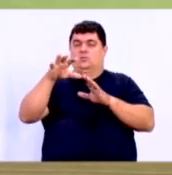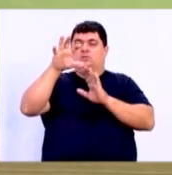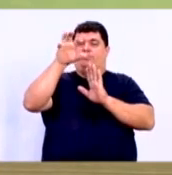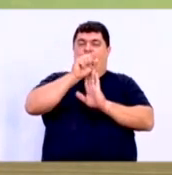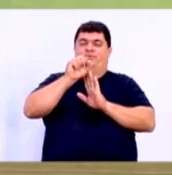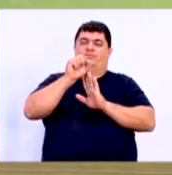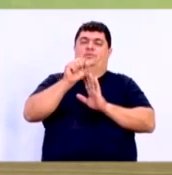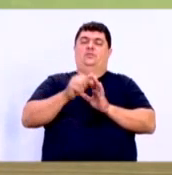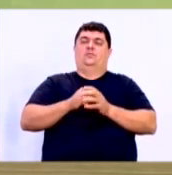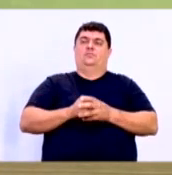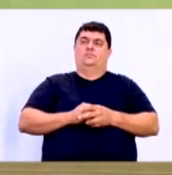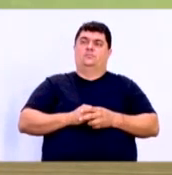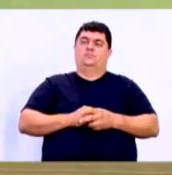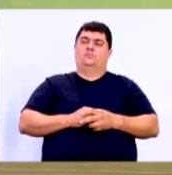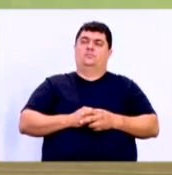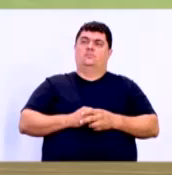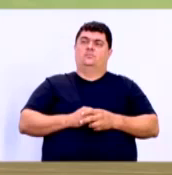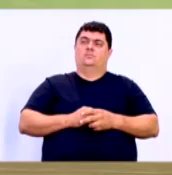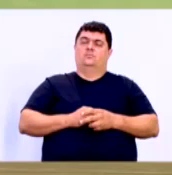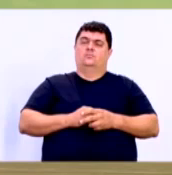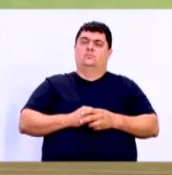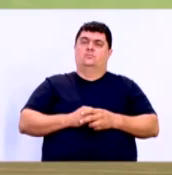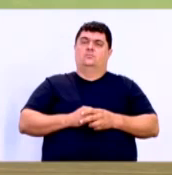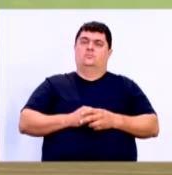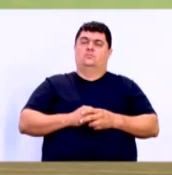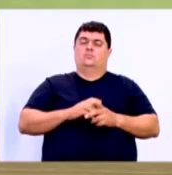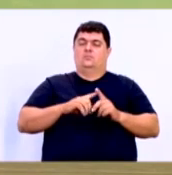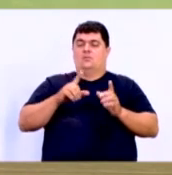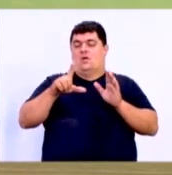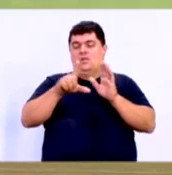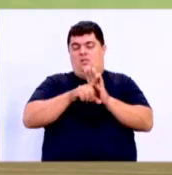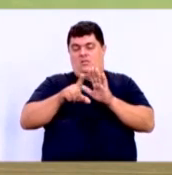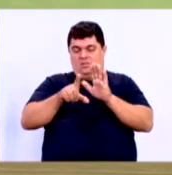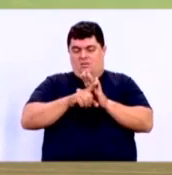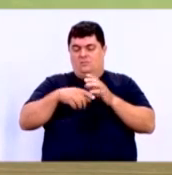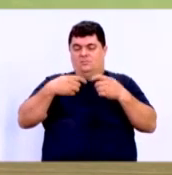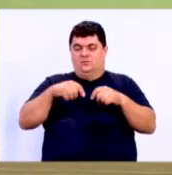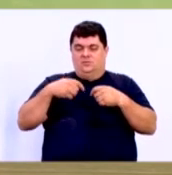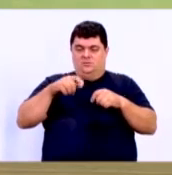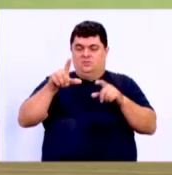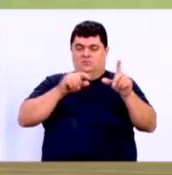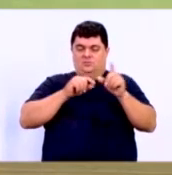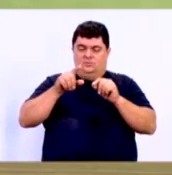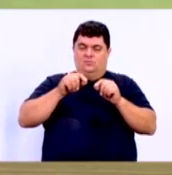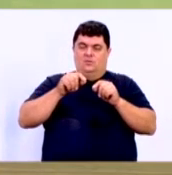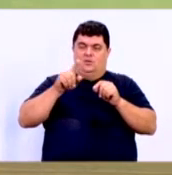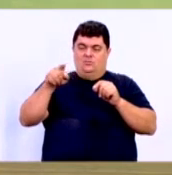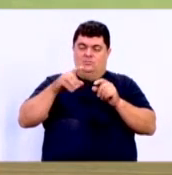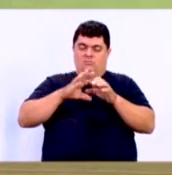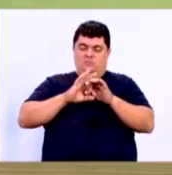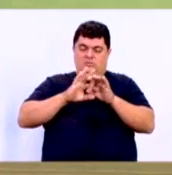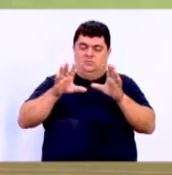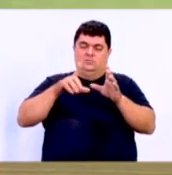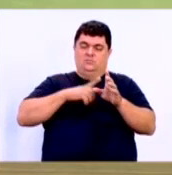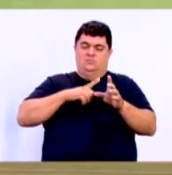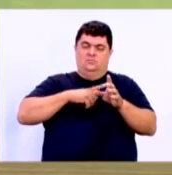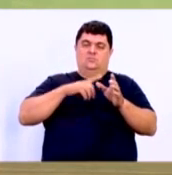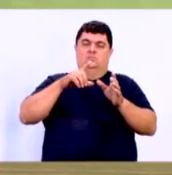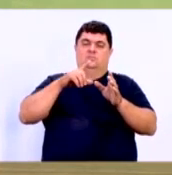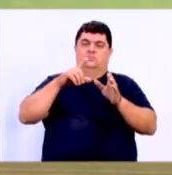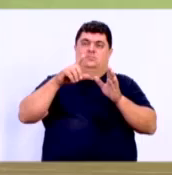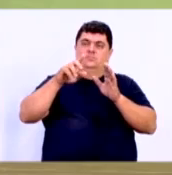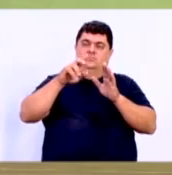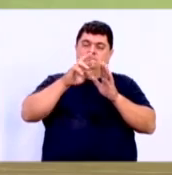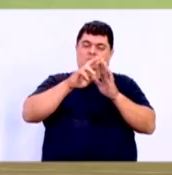assessorar na gestão de custos. Mas pela legislação tributária você deve adotar o custeio por